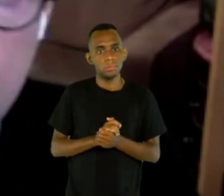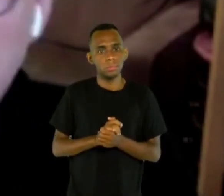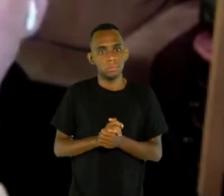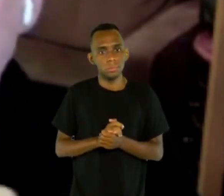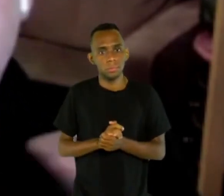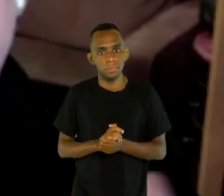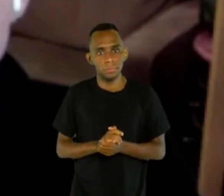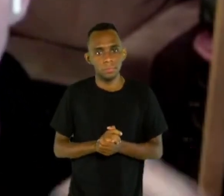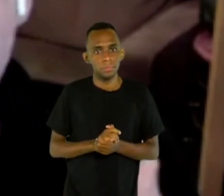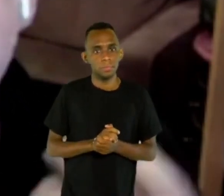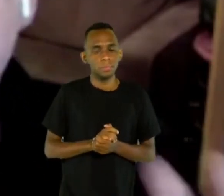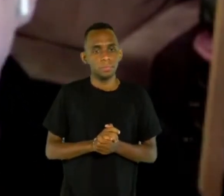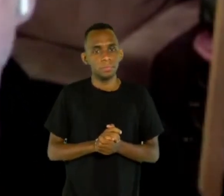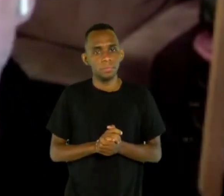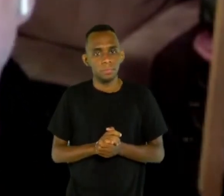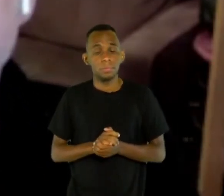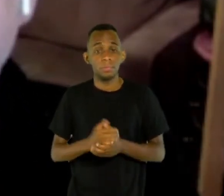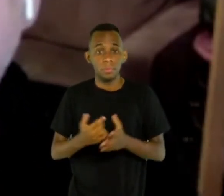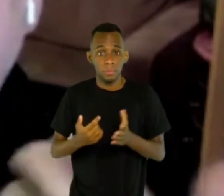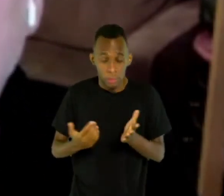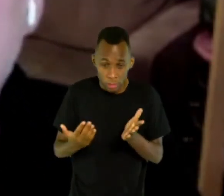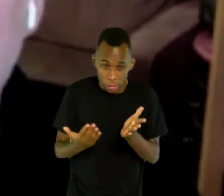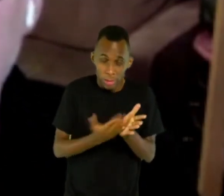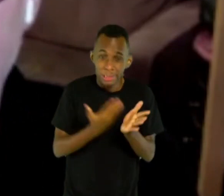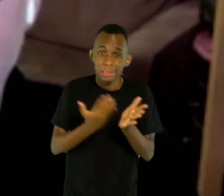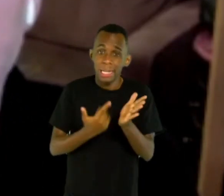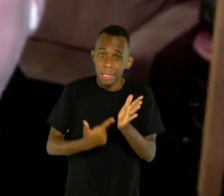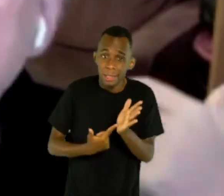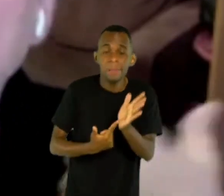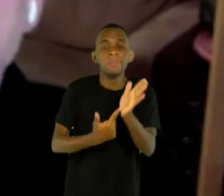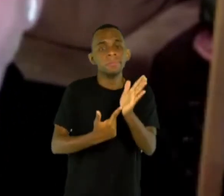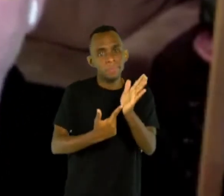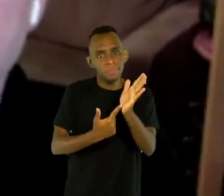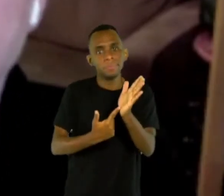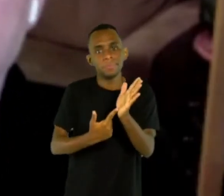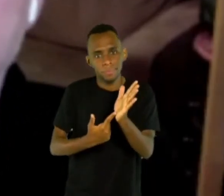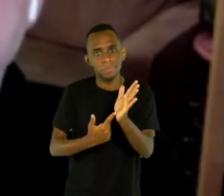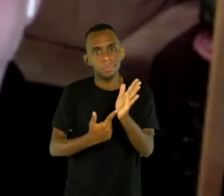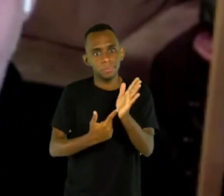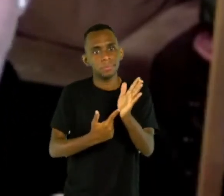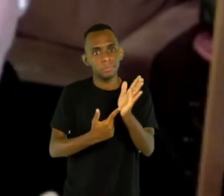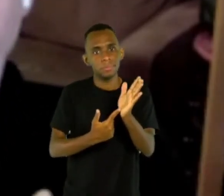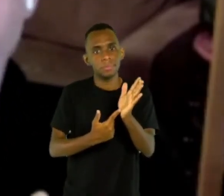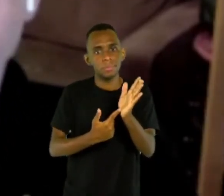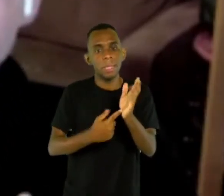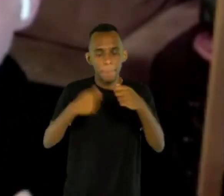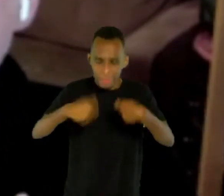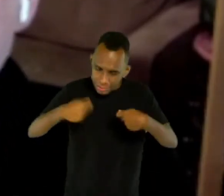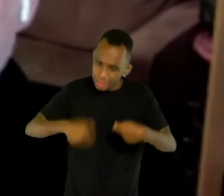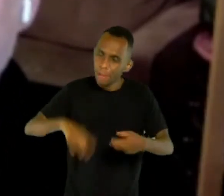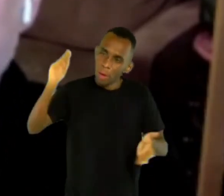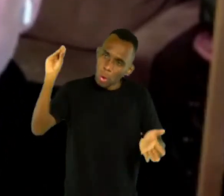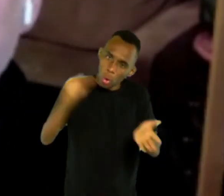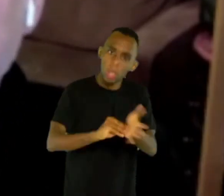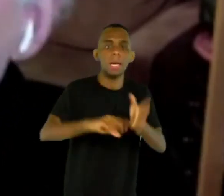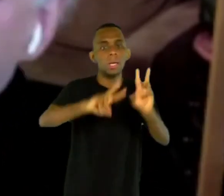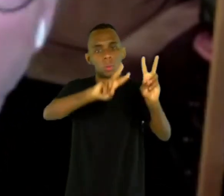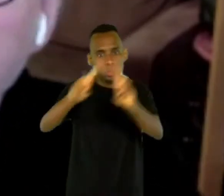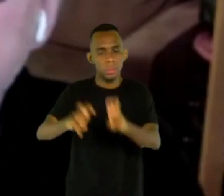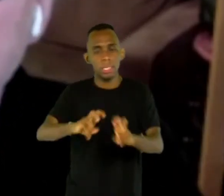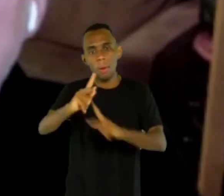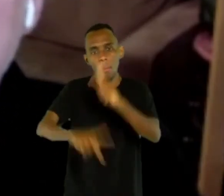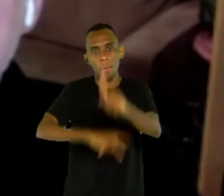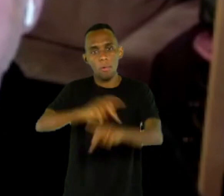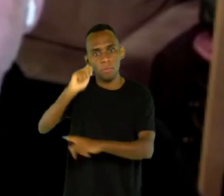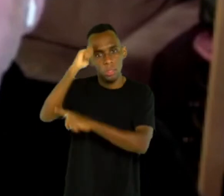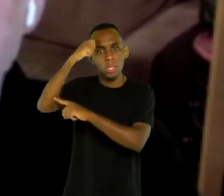que o Itamar usou, esse livro ficaria insincero, ele ficaria falso, se não tivesse essa questão nele, né? Porque